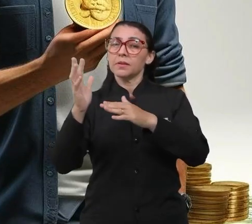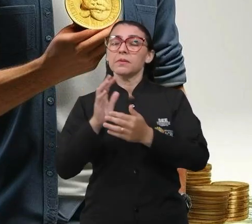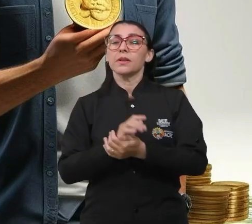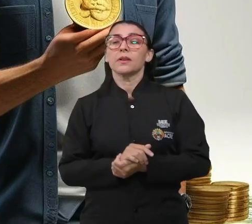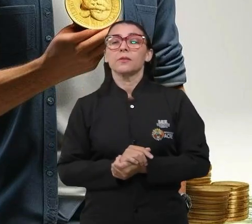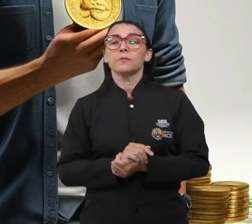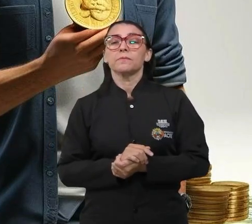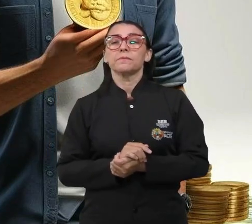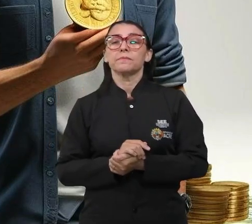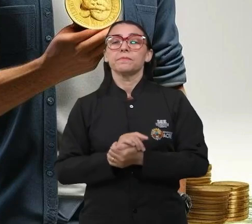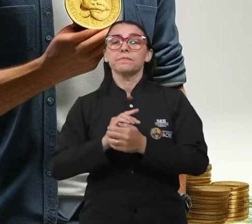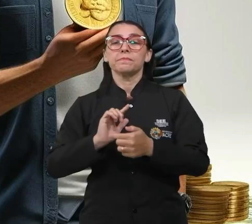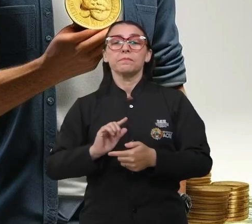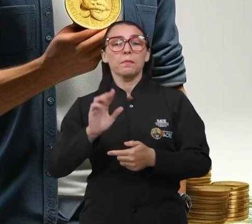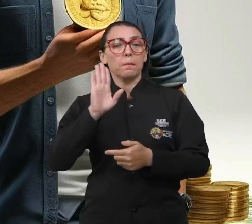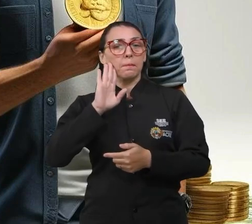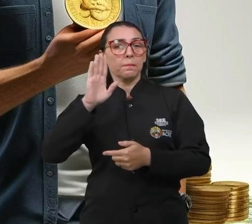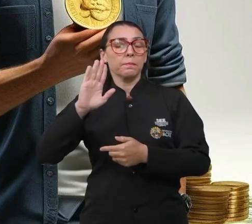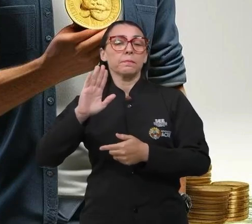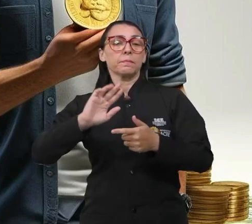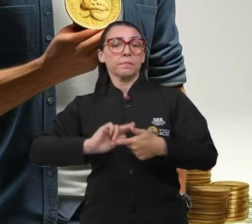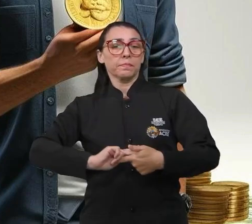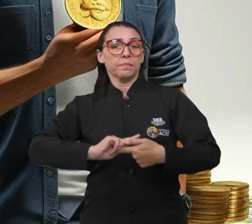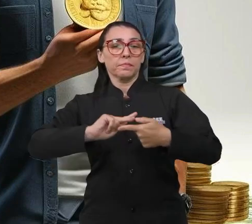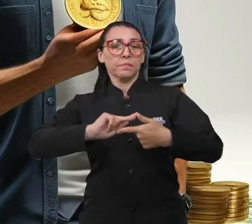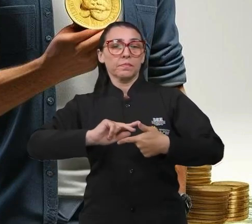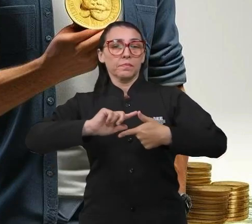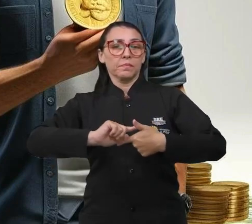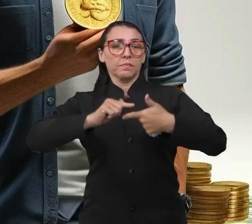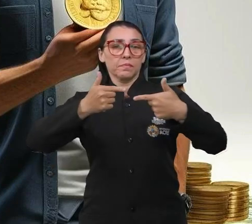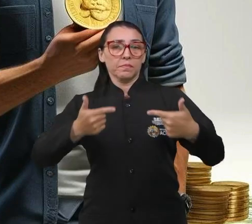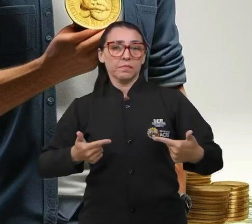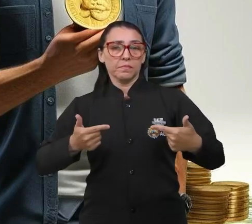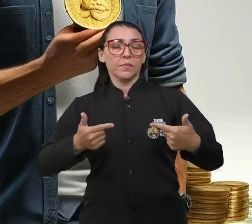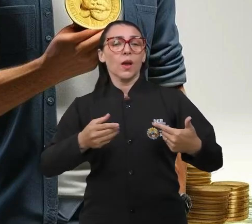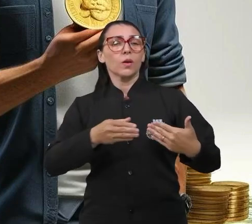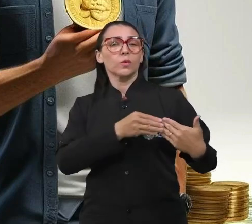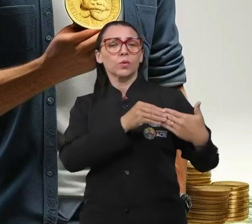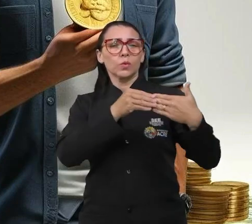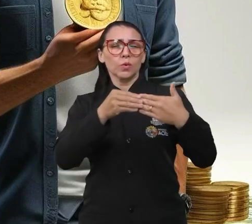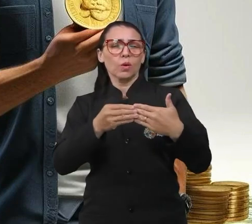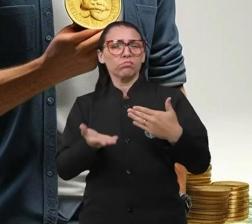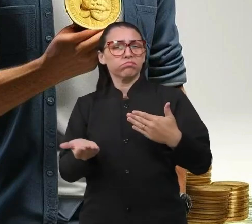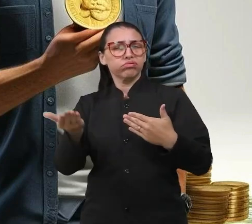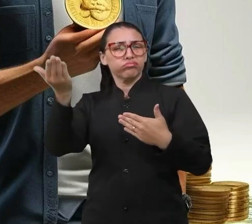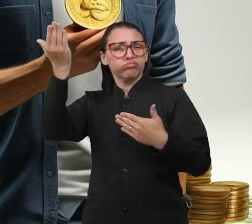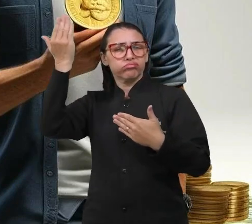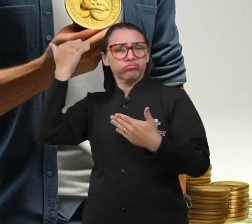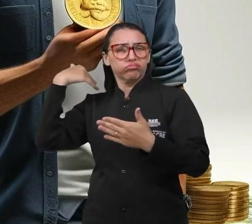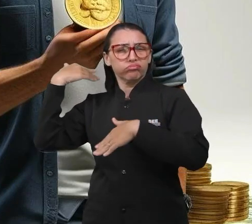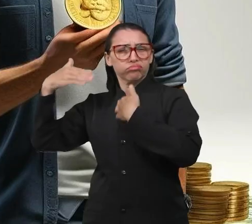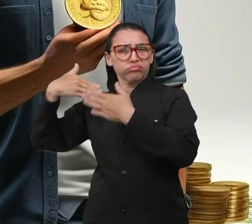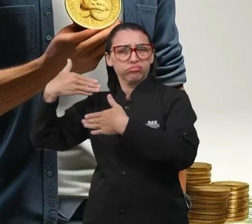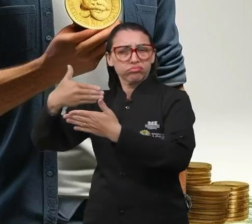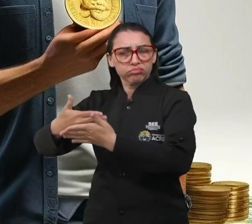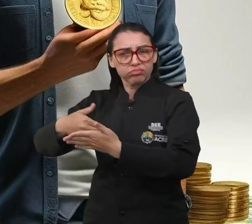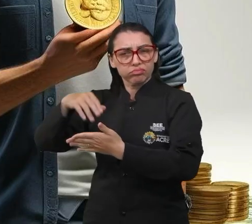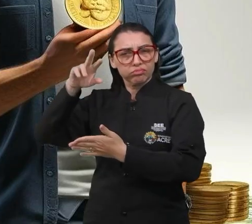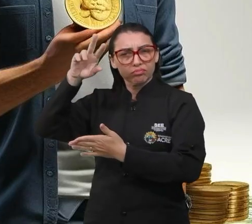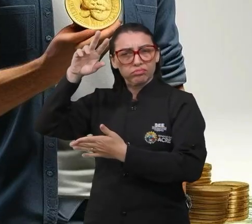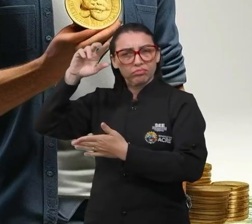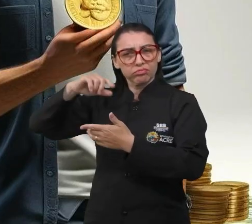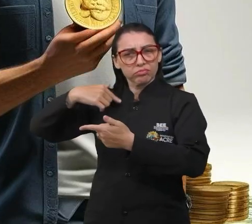no trabalho e principalmente, pessoal, aquilo que a gente trouxe das raízes históricas, ou seja,